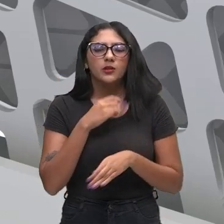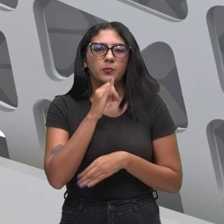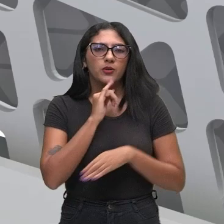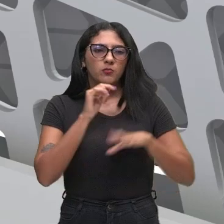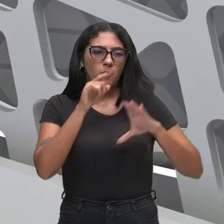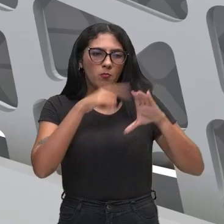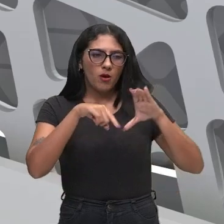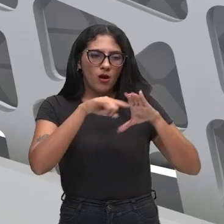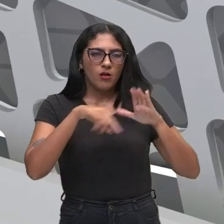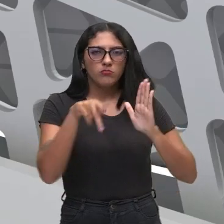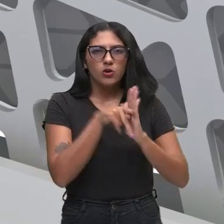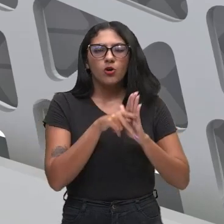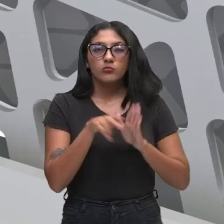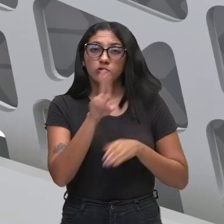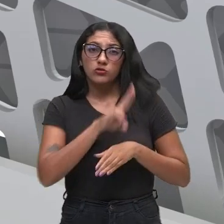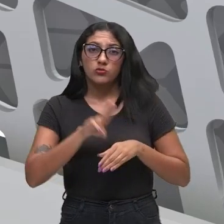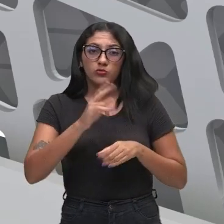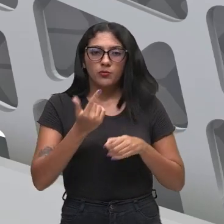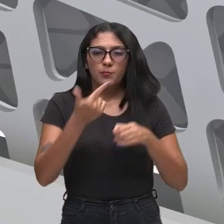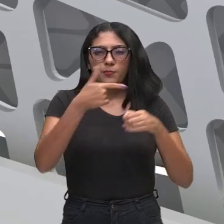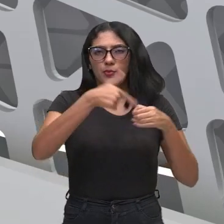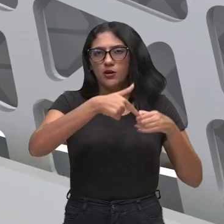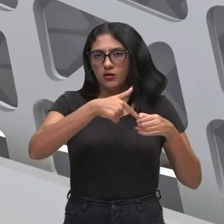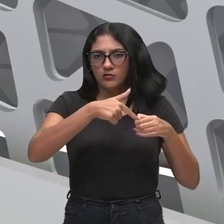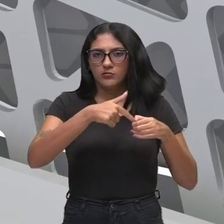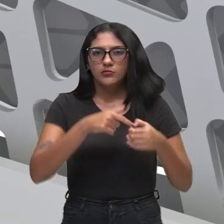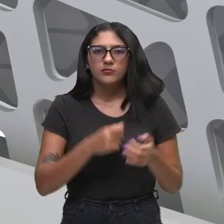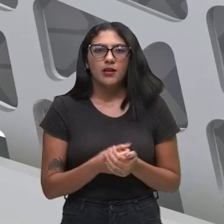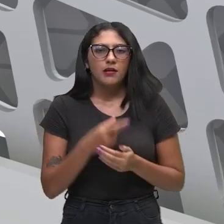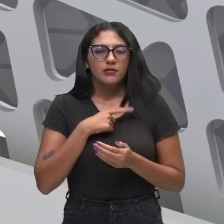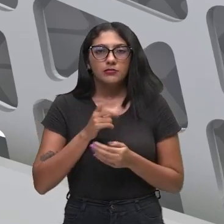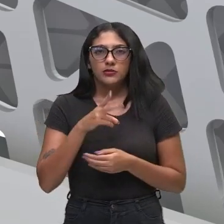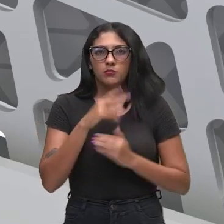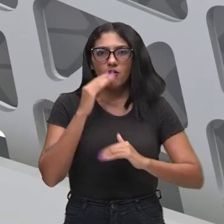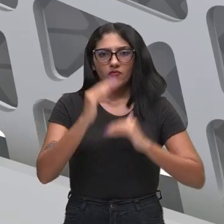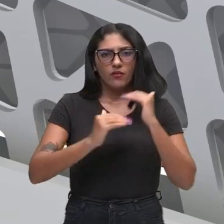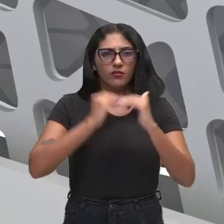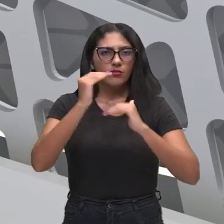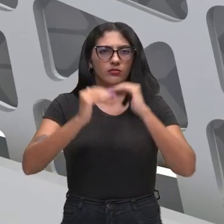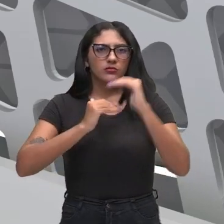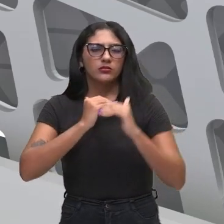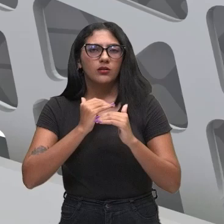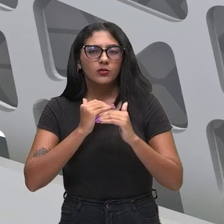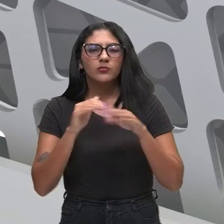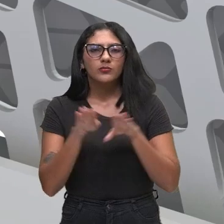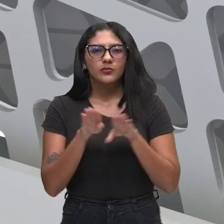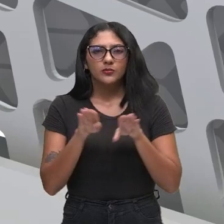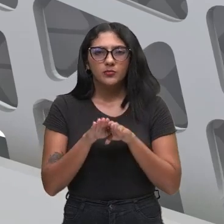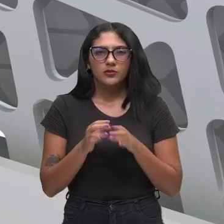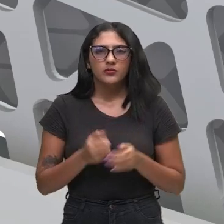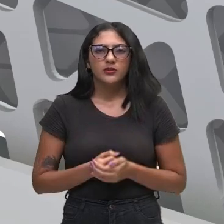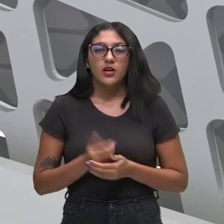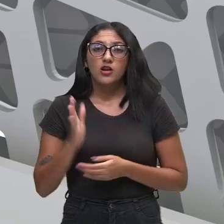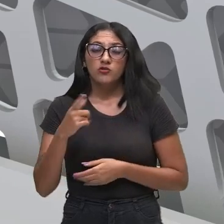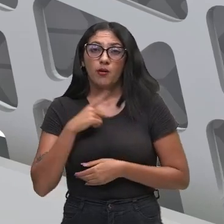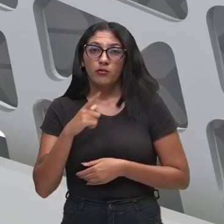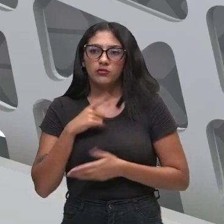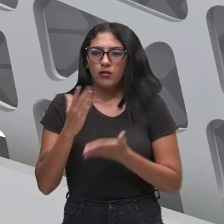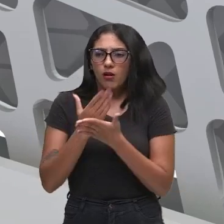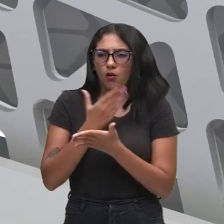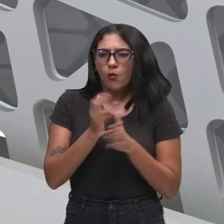motores, né, uso de combustível, né? E estão cada vez mais evoluindo, e aí a presença já no mercado